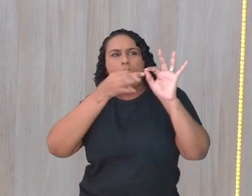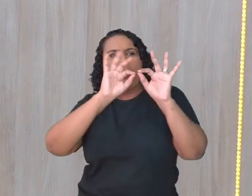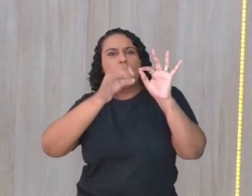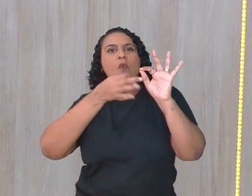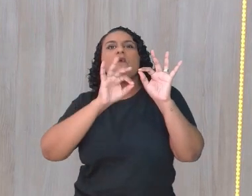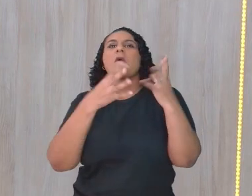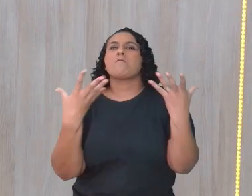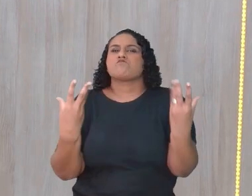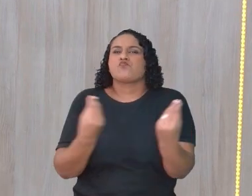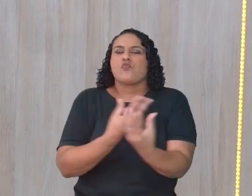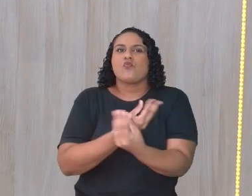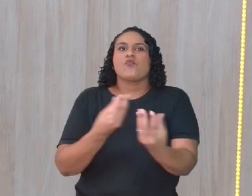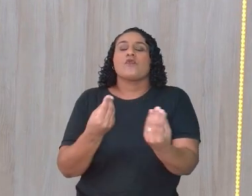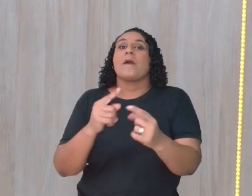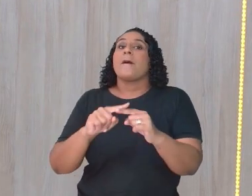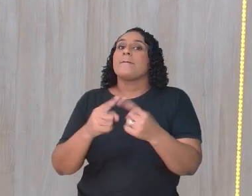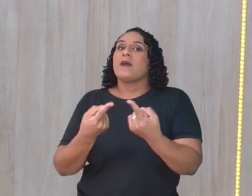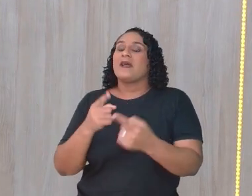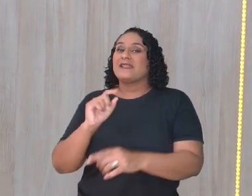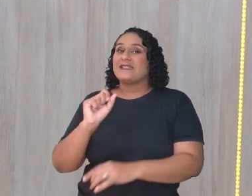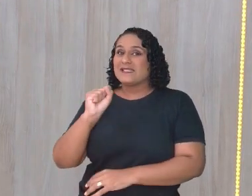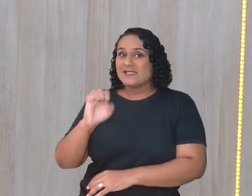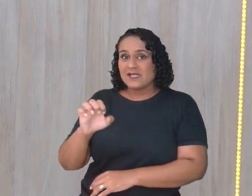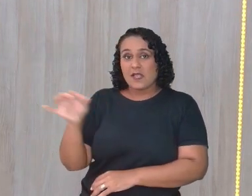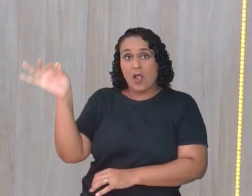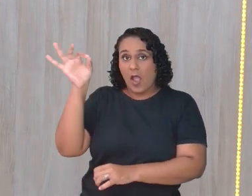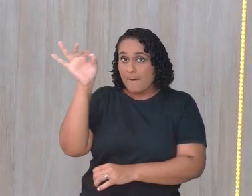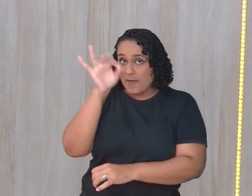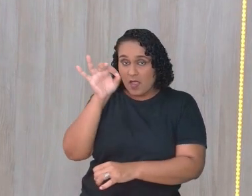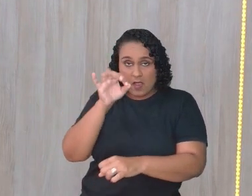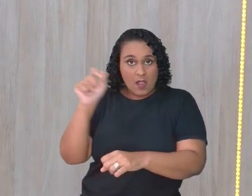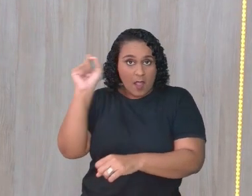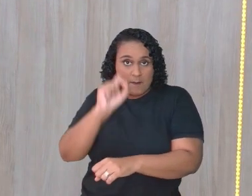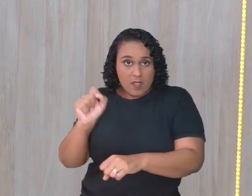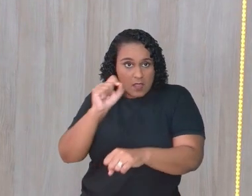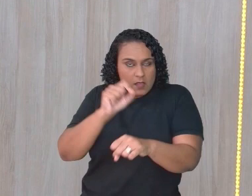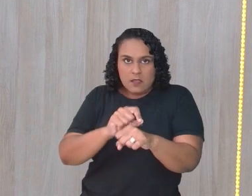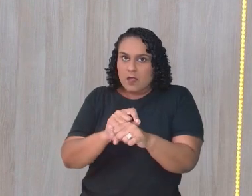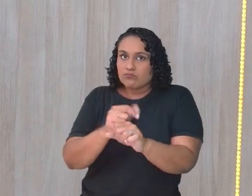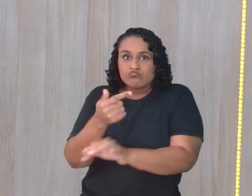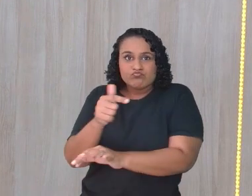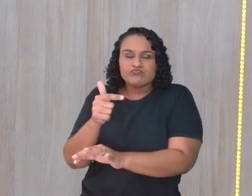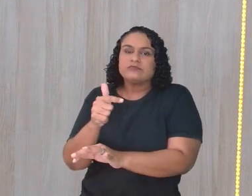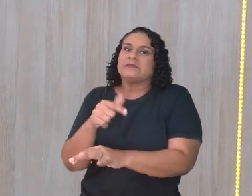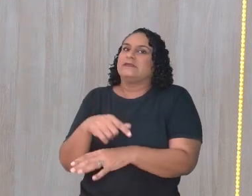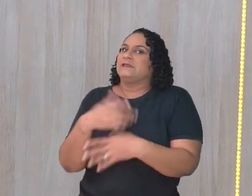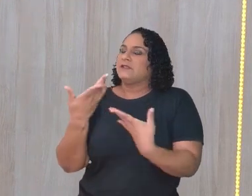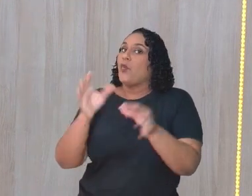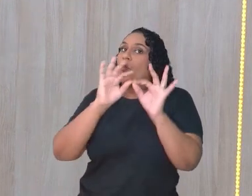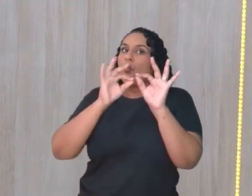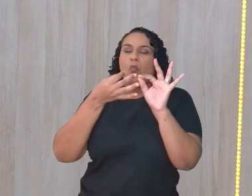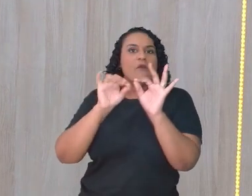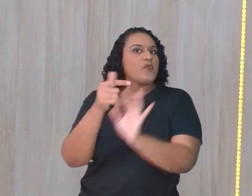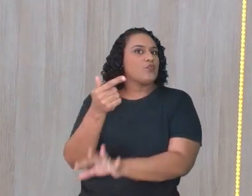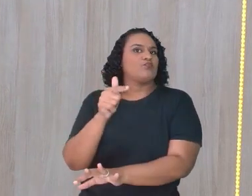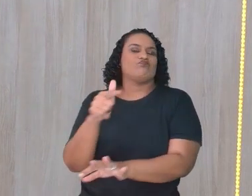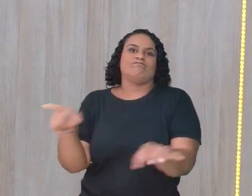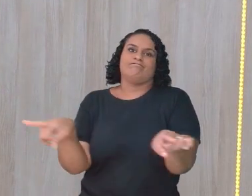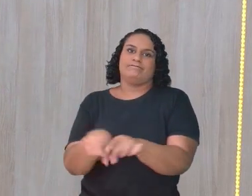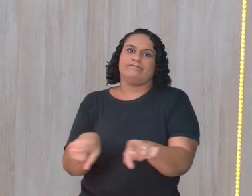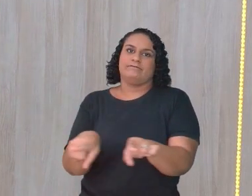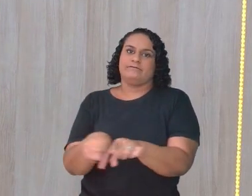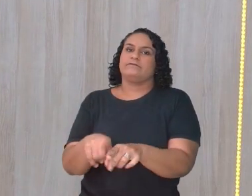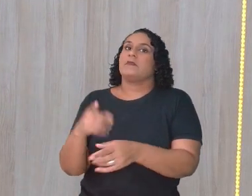uva naquele momento depois da poda, a gente vai perder aquela safra de uva. Então é muito interessante a gente ver como é importante